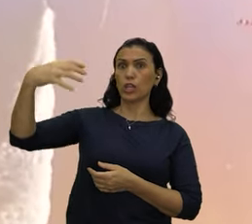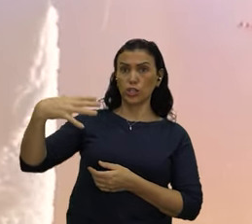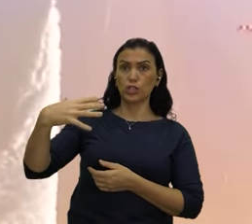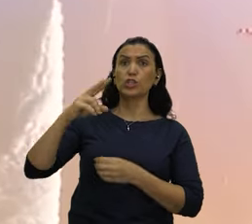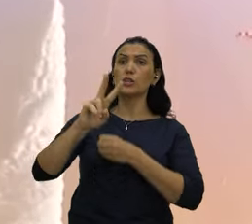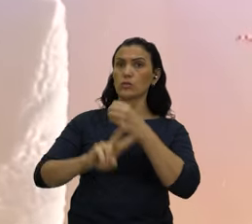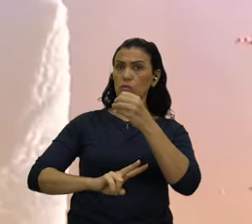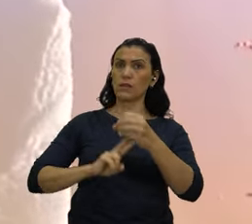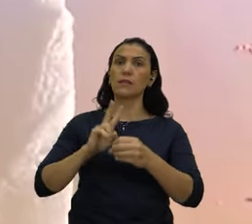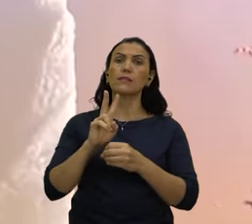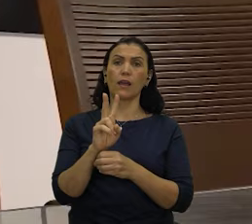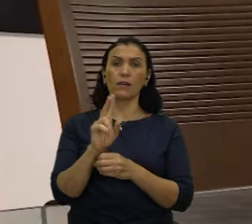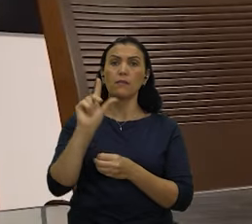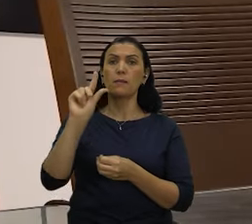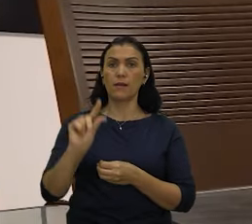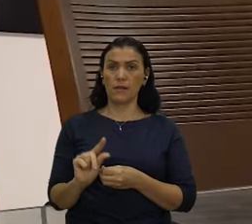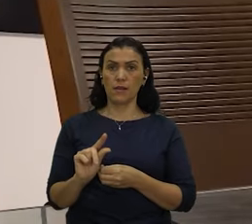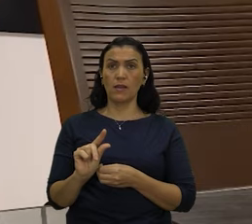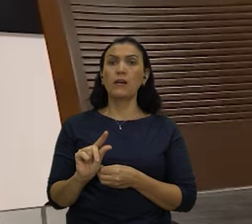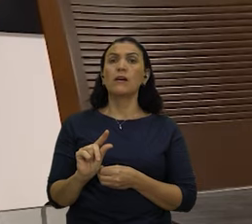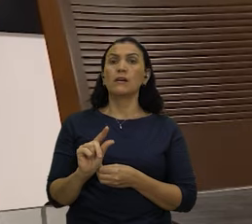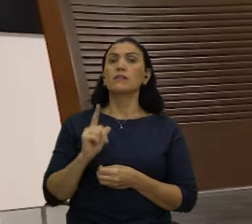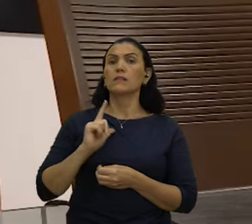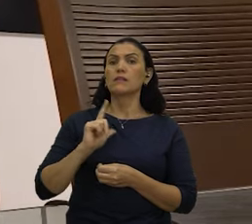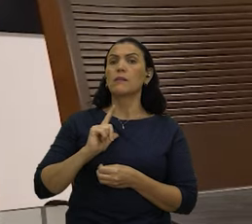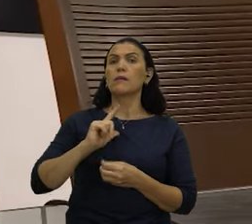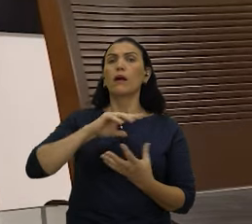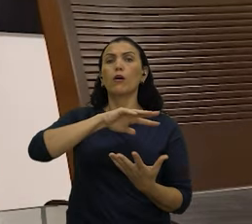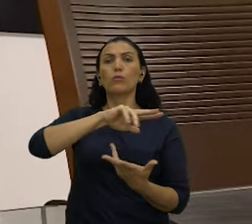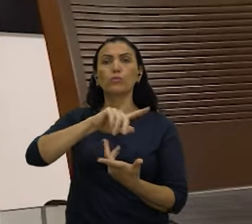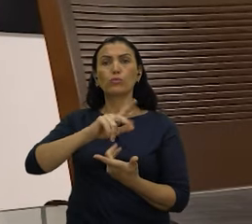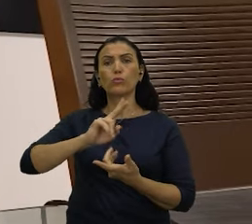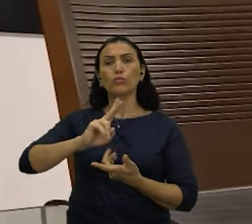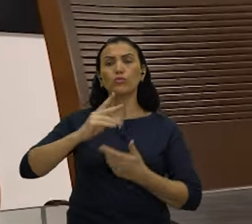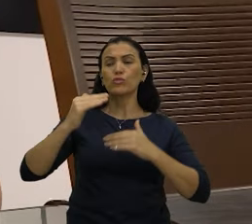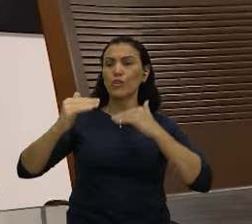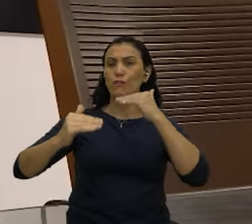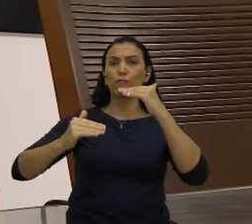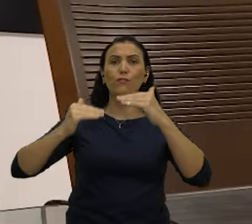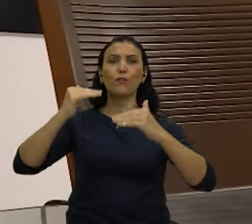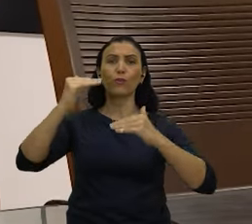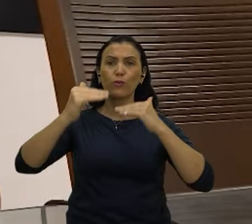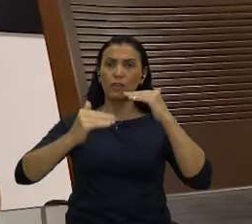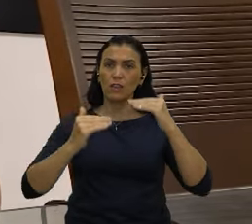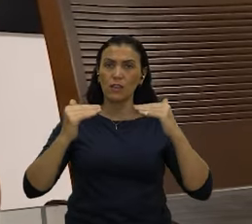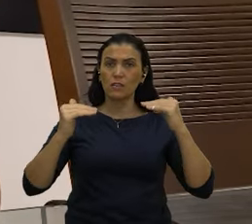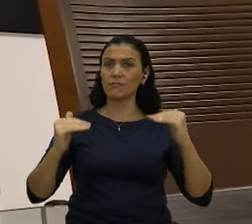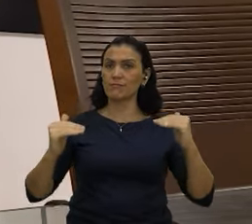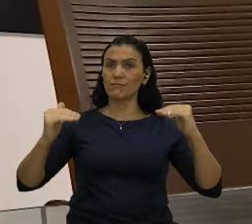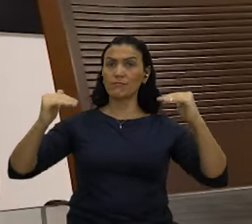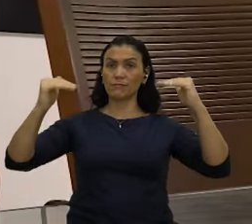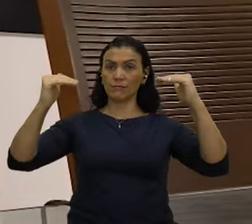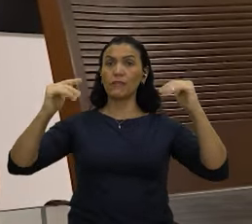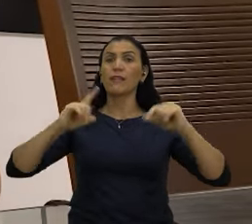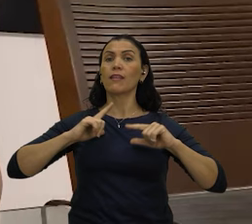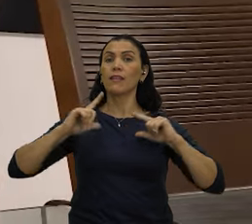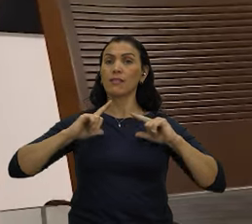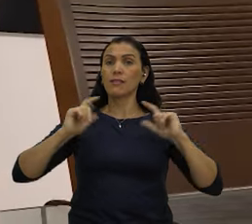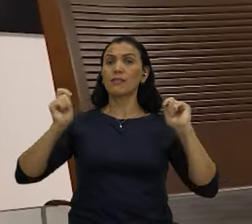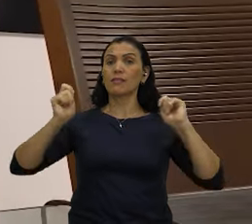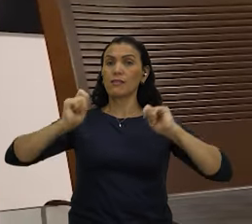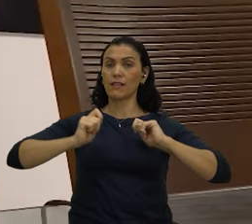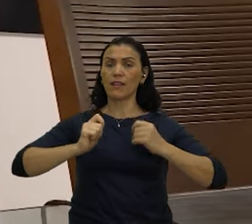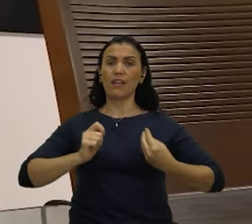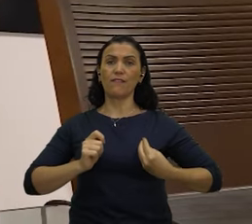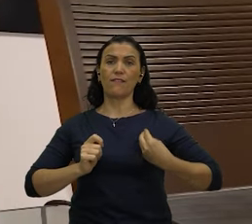energias sustentáveis para que o mundo continue a evoluir, mas que junto disso nós